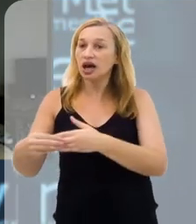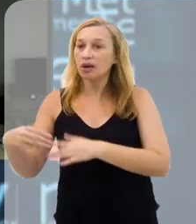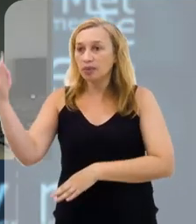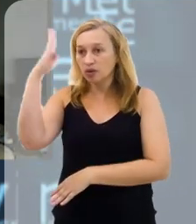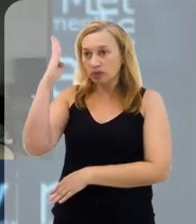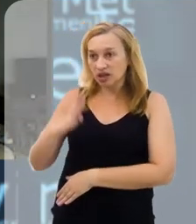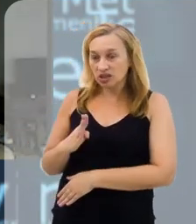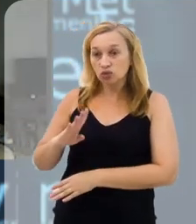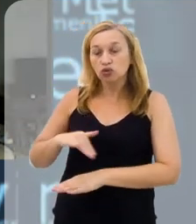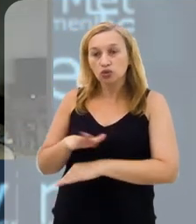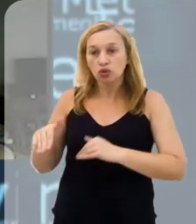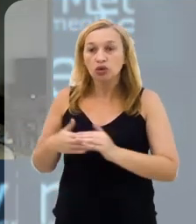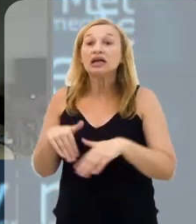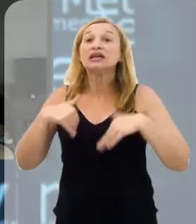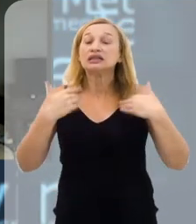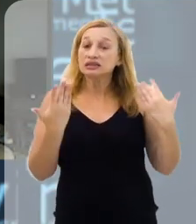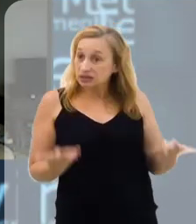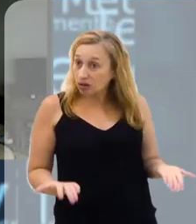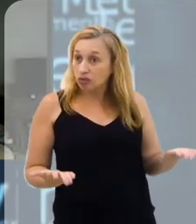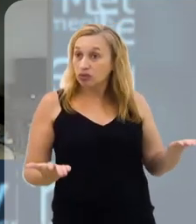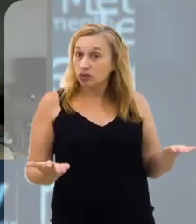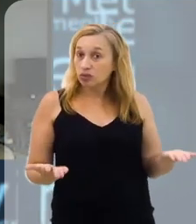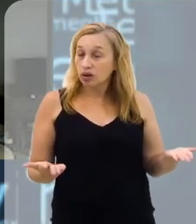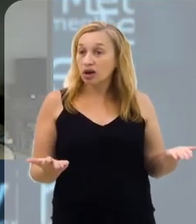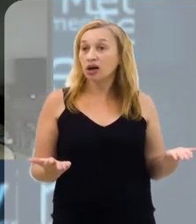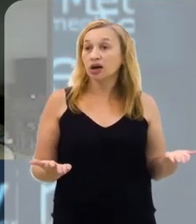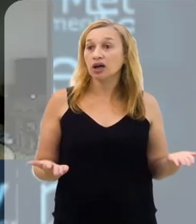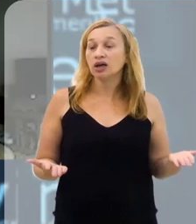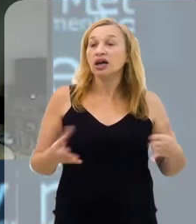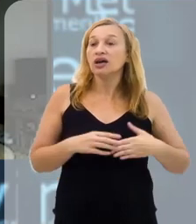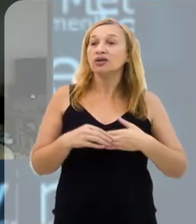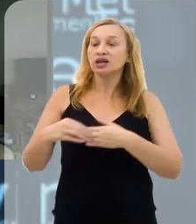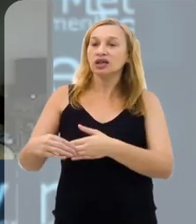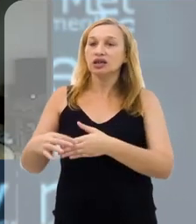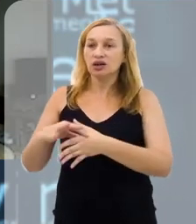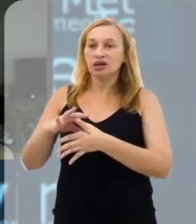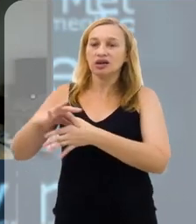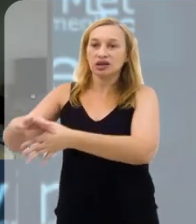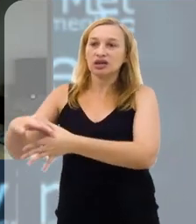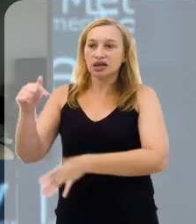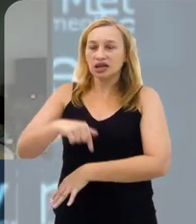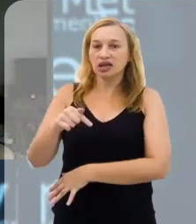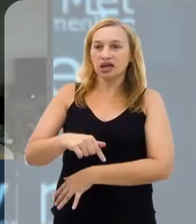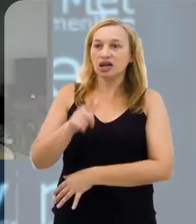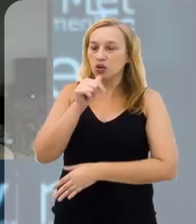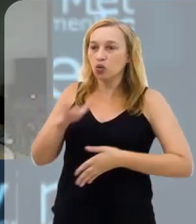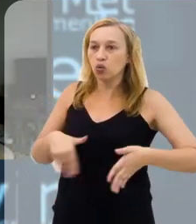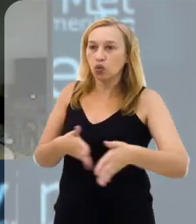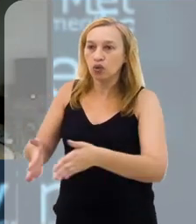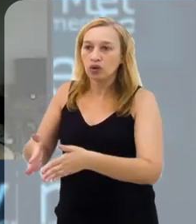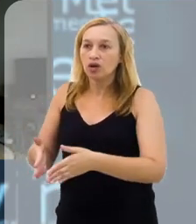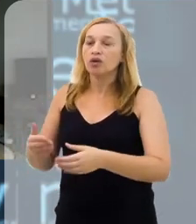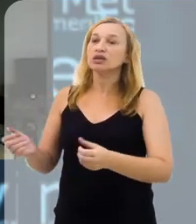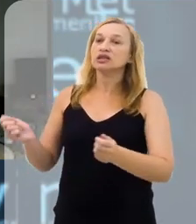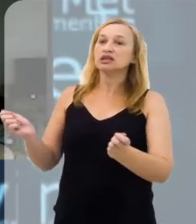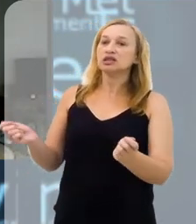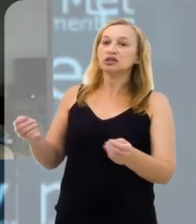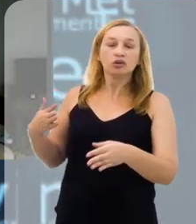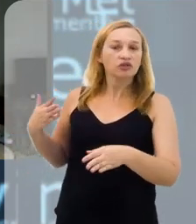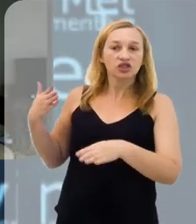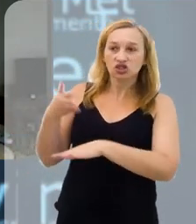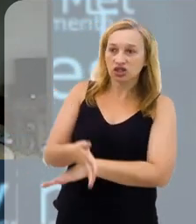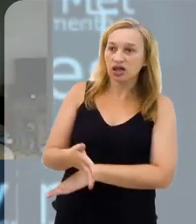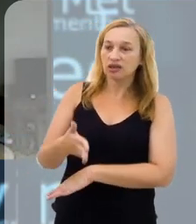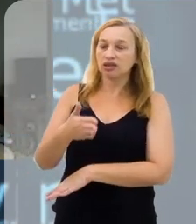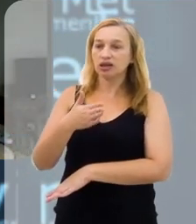pode guiar pelo Brasil inteiro. Então, a guia que vem do Rio, por exemplo, ela pode vir